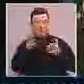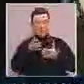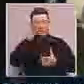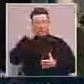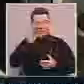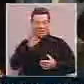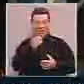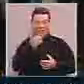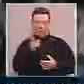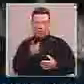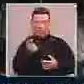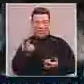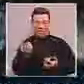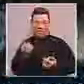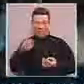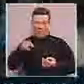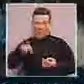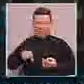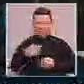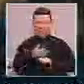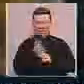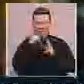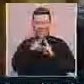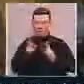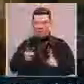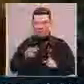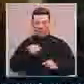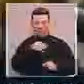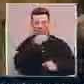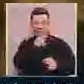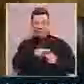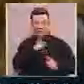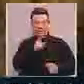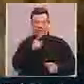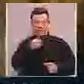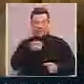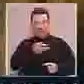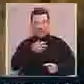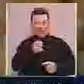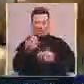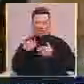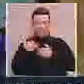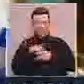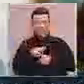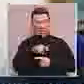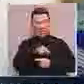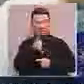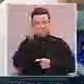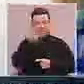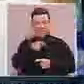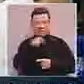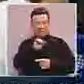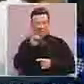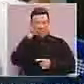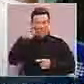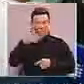obrigada, André. É precisamente isso que se passa aqui. Neste setor onde nos encontramos, eu vou falar com o Pedro, que é o responsável por esta área. Boa tarde, Pedro. Vocês